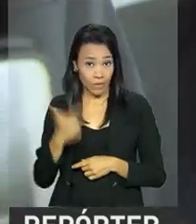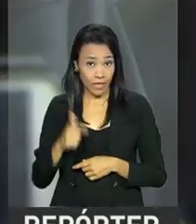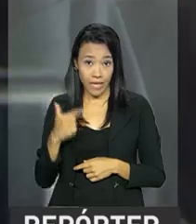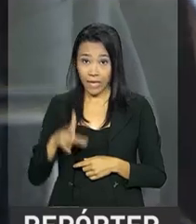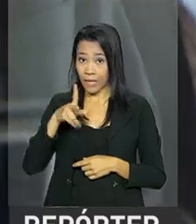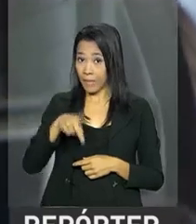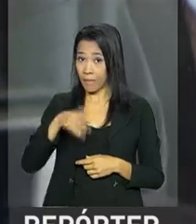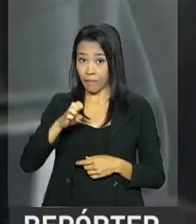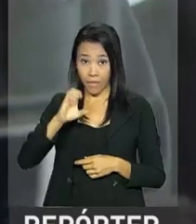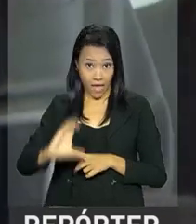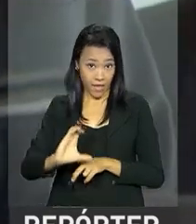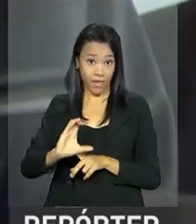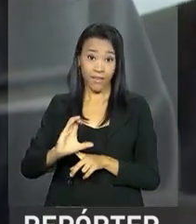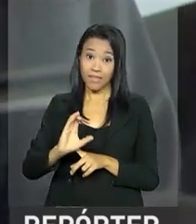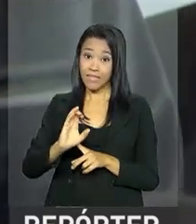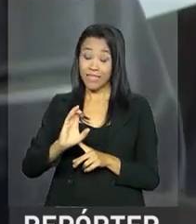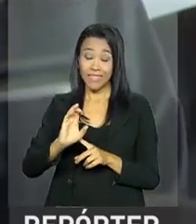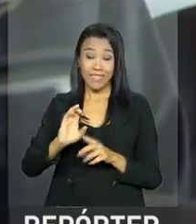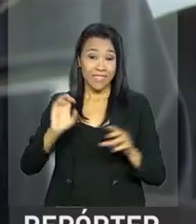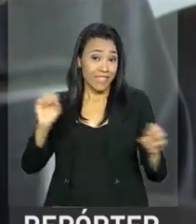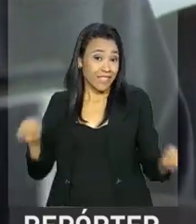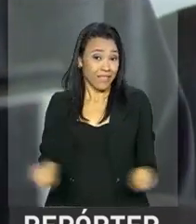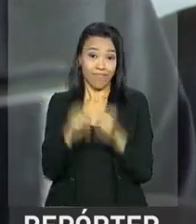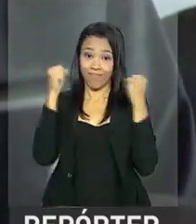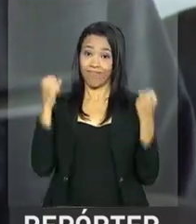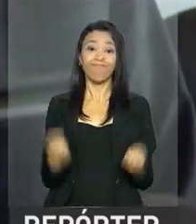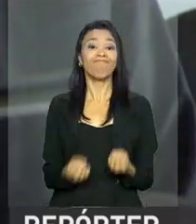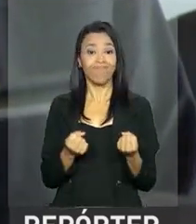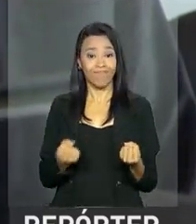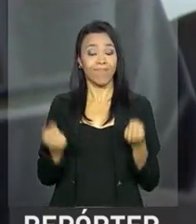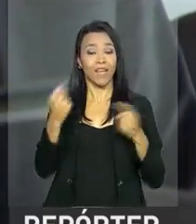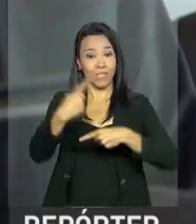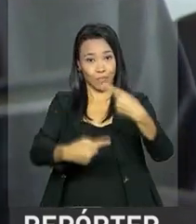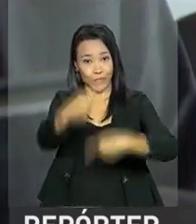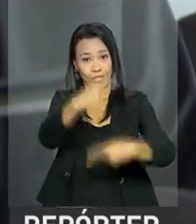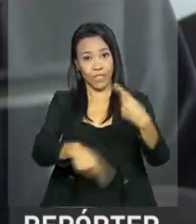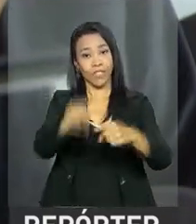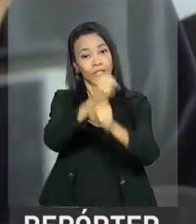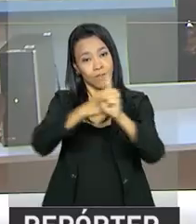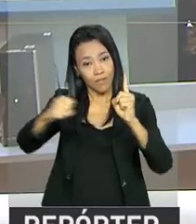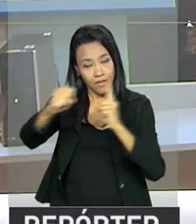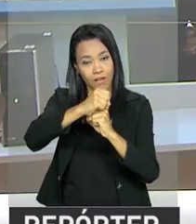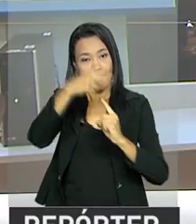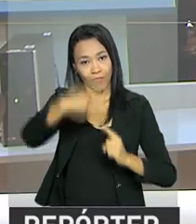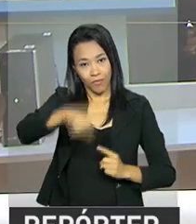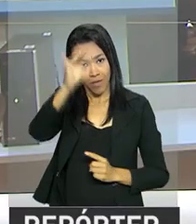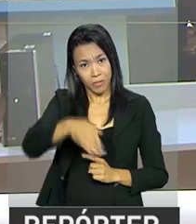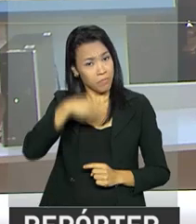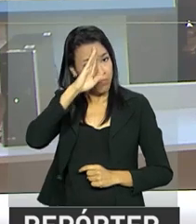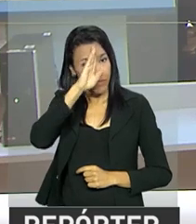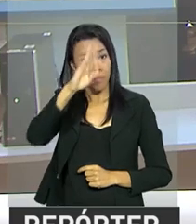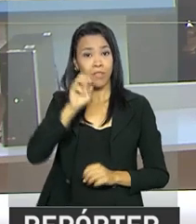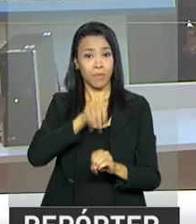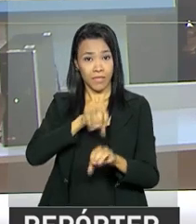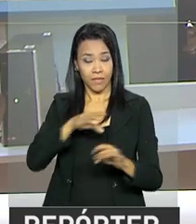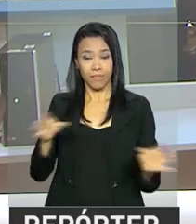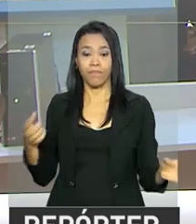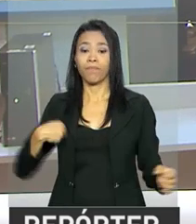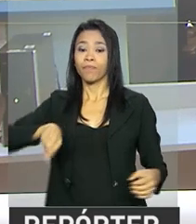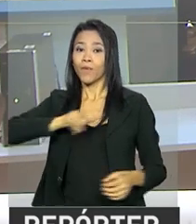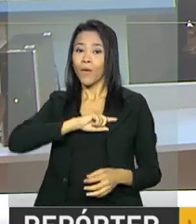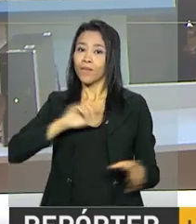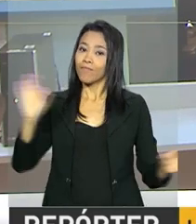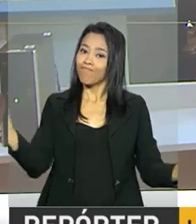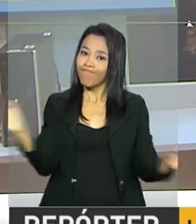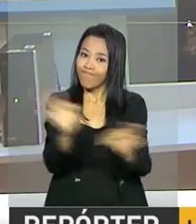nós teríamos o caos nas políticas sociais do Brasil principalmente na educação nós ficamos por aqui voltamos a